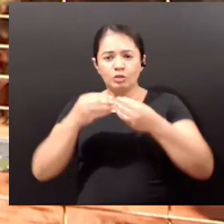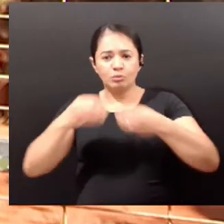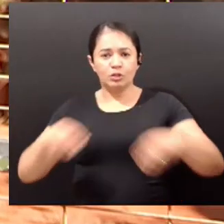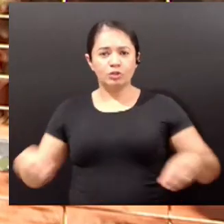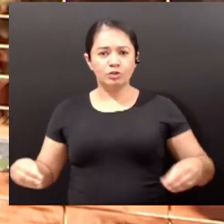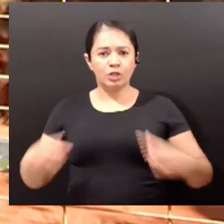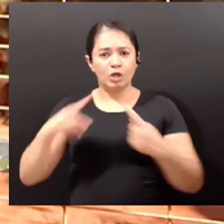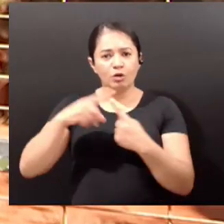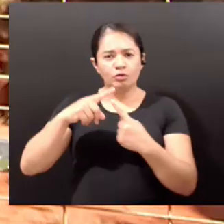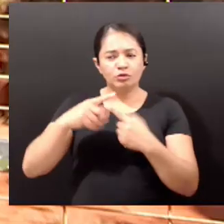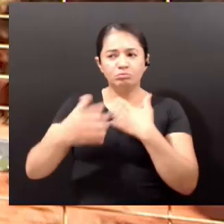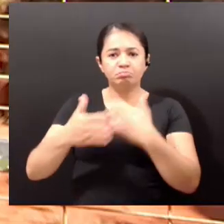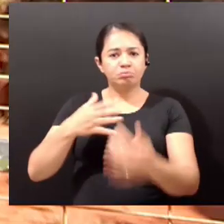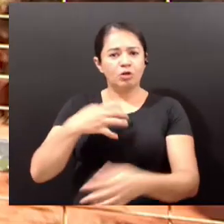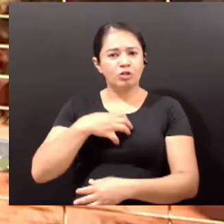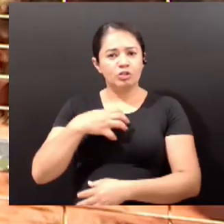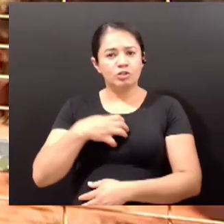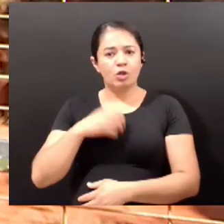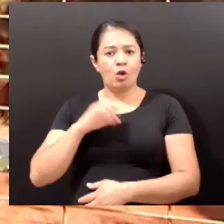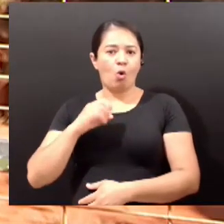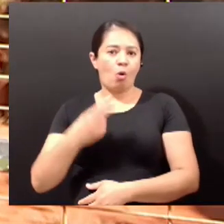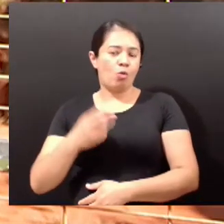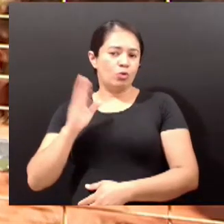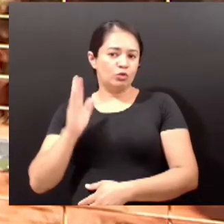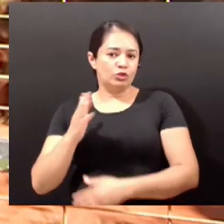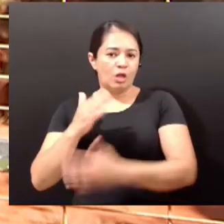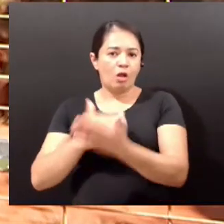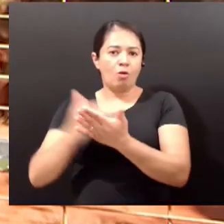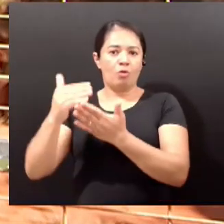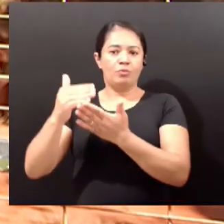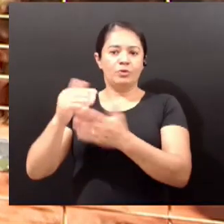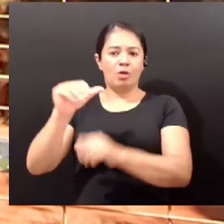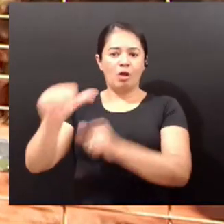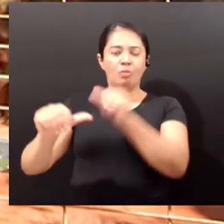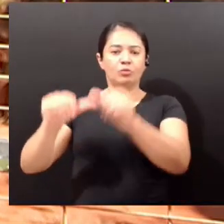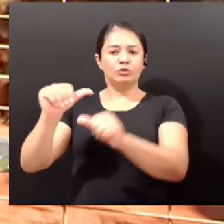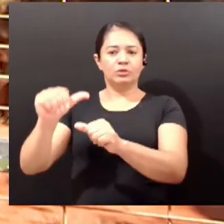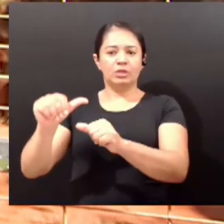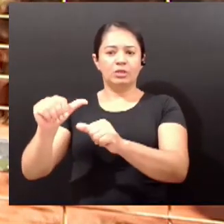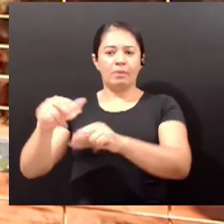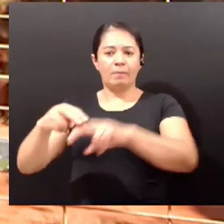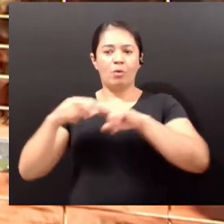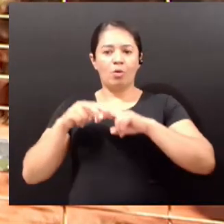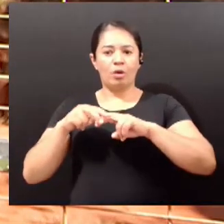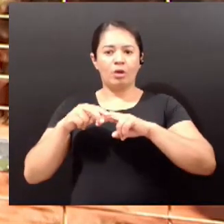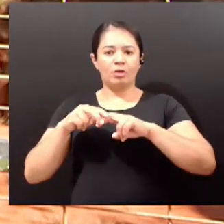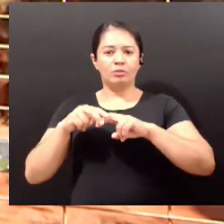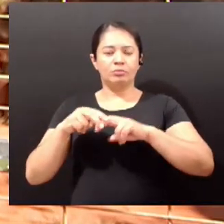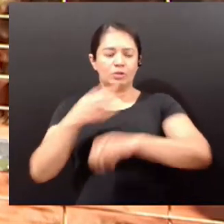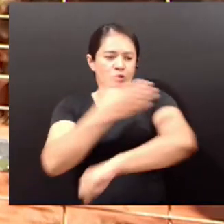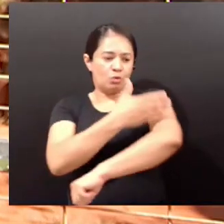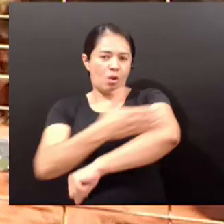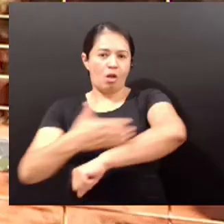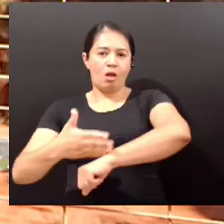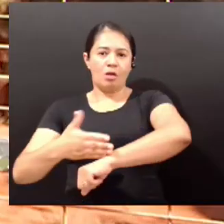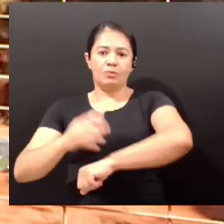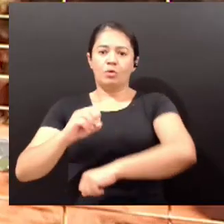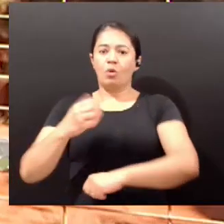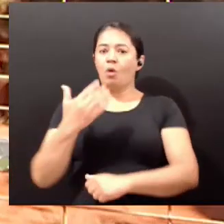forma, ou já começou até mesmo a mudar alguma coisa com relação aos hábitos, à